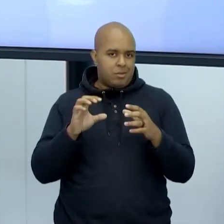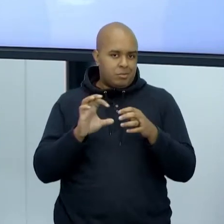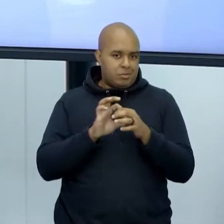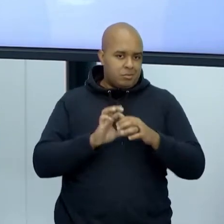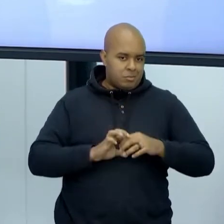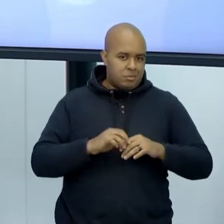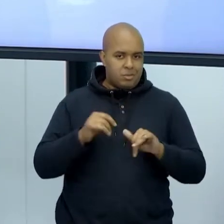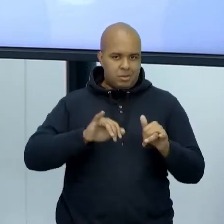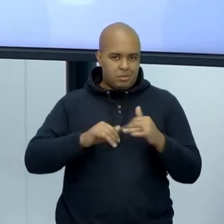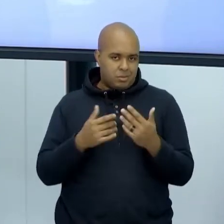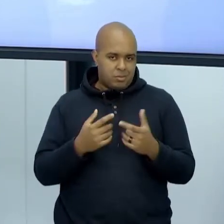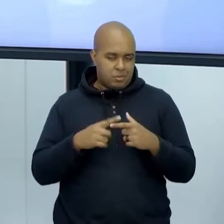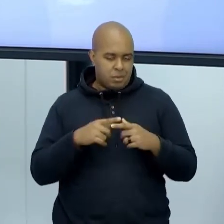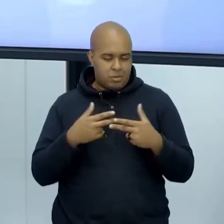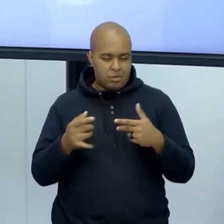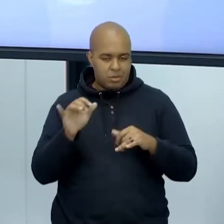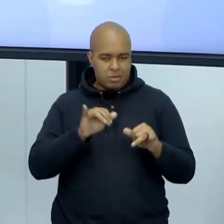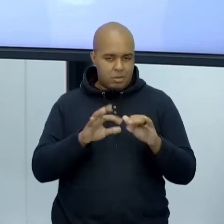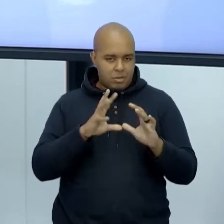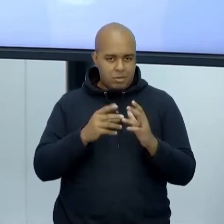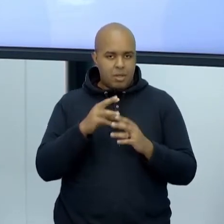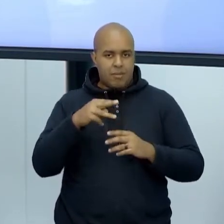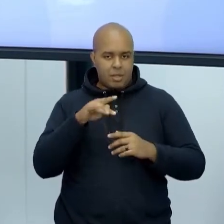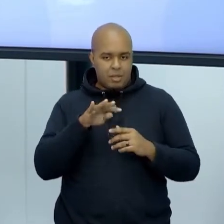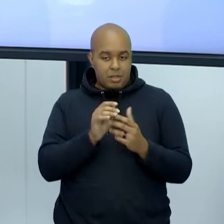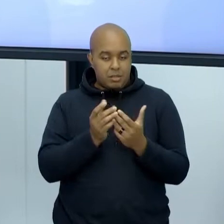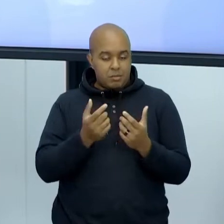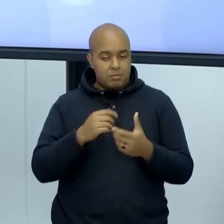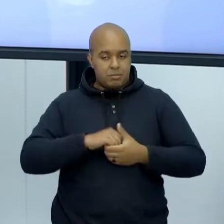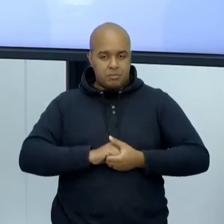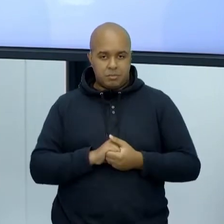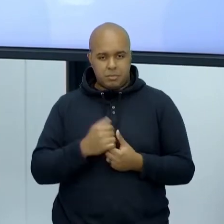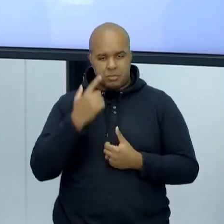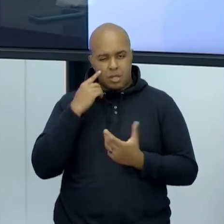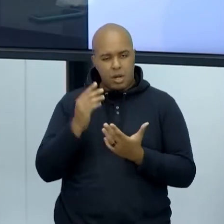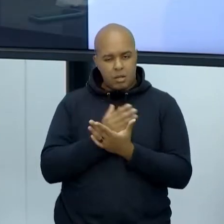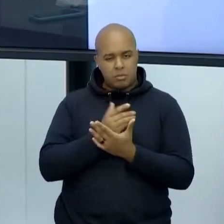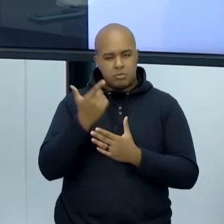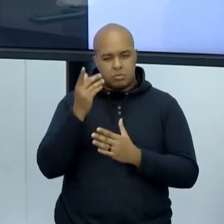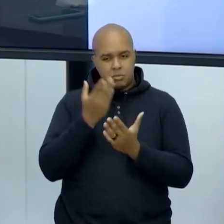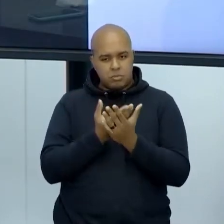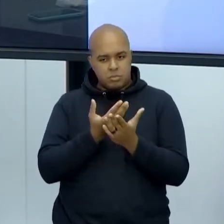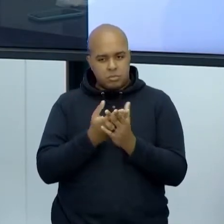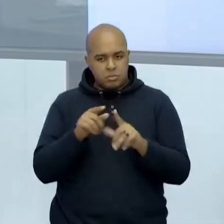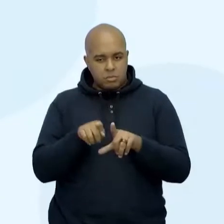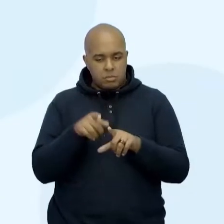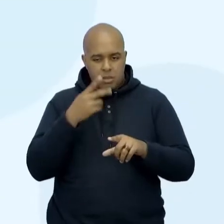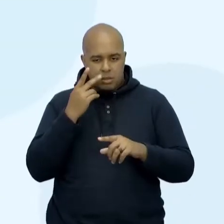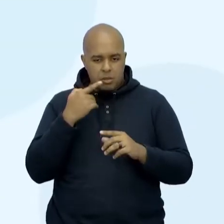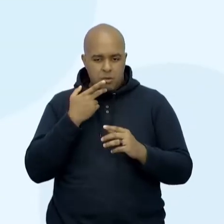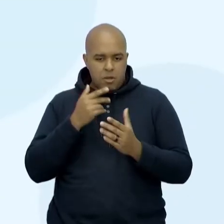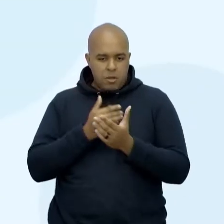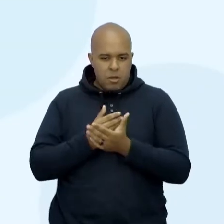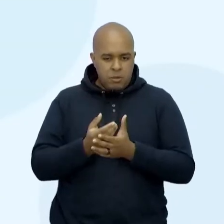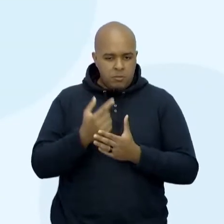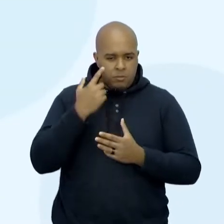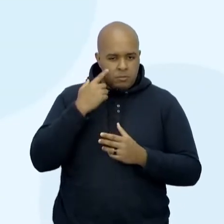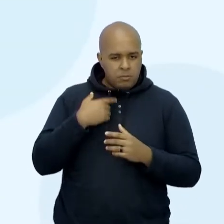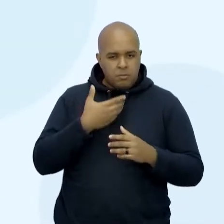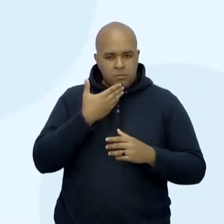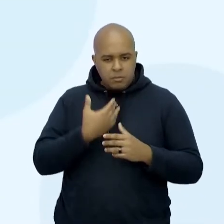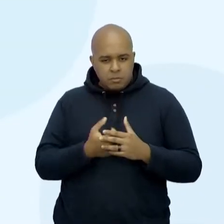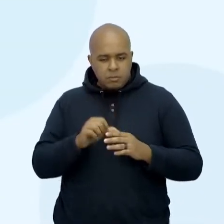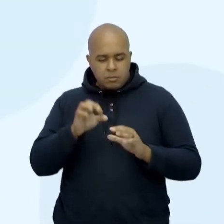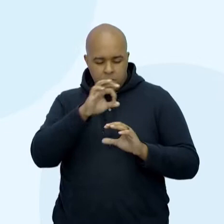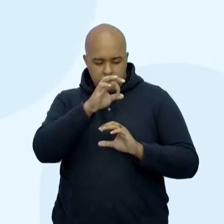ligações químicas, né? A composição de toda a matéria. E aí, alguns outros estudiosos, né? Começaram a melhorar